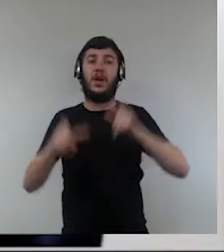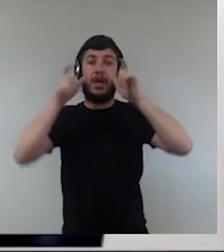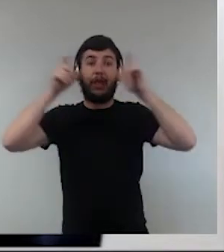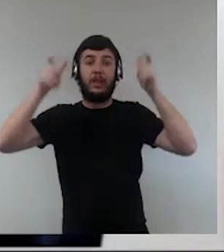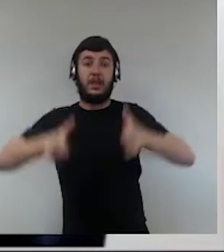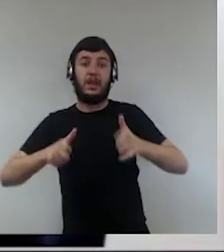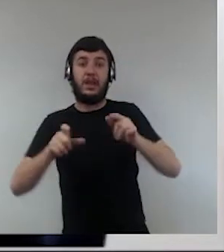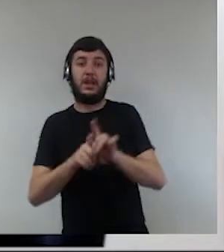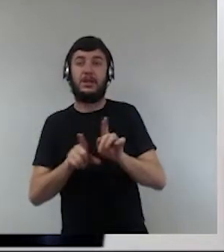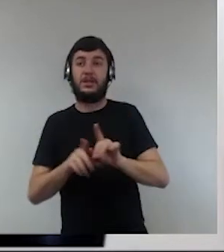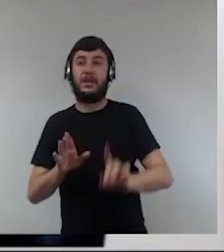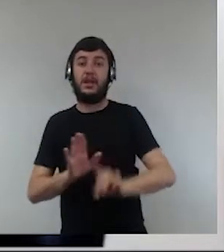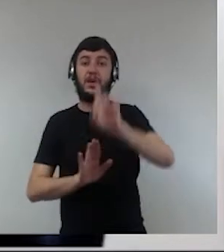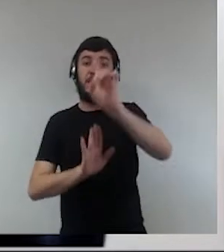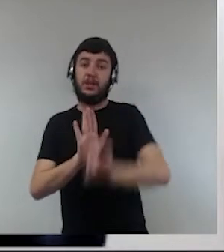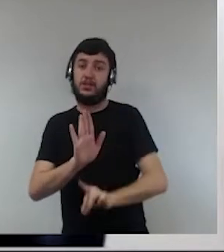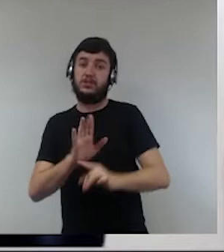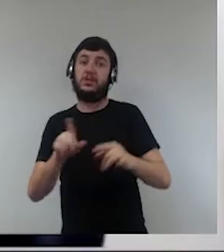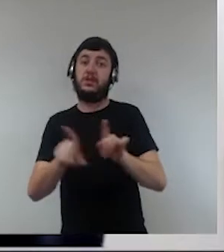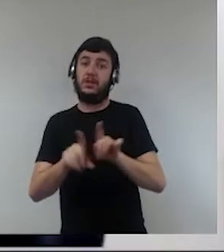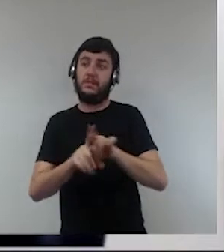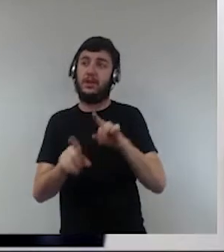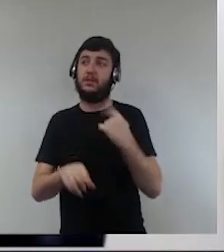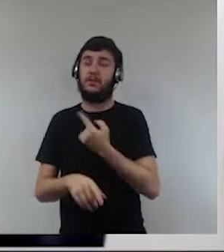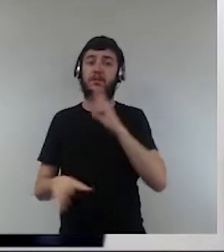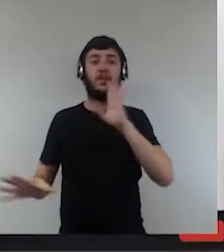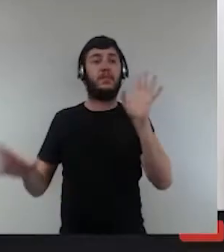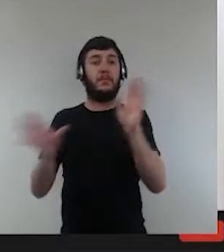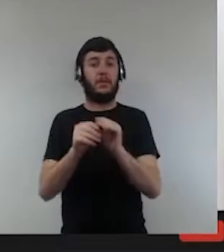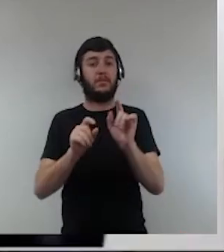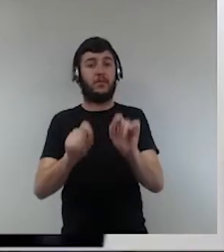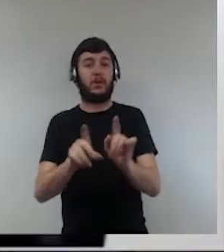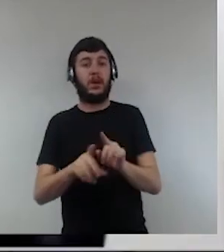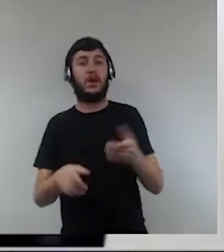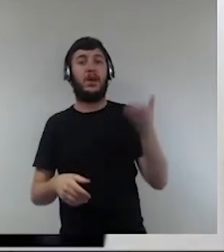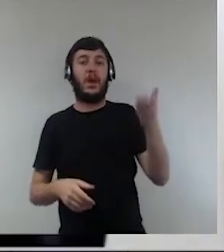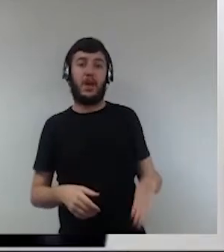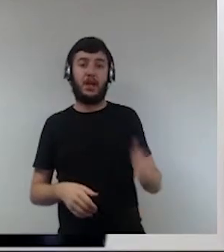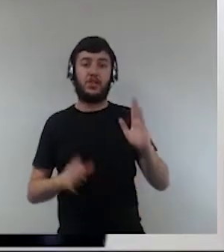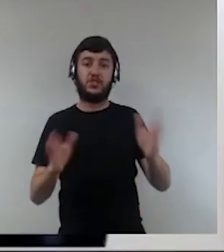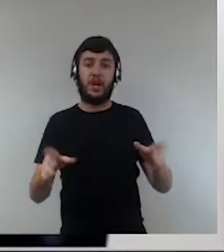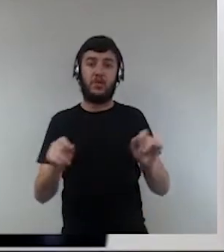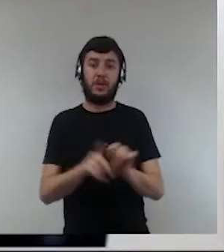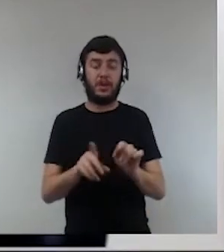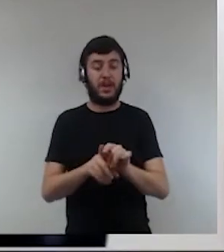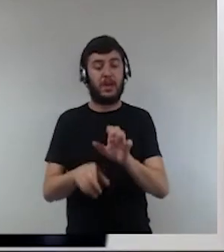de direitos. Então, subentende-se que ele abriu parte de um pedaço do